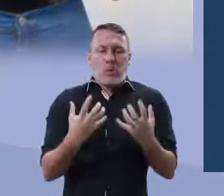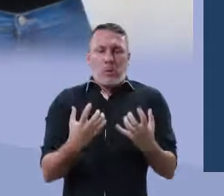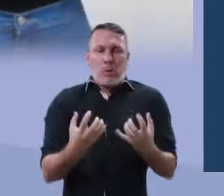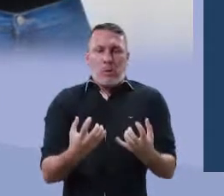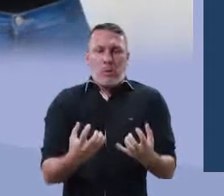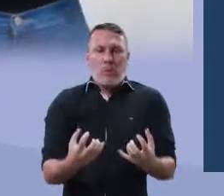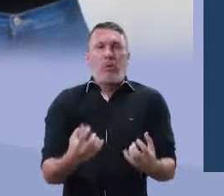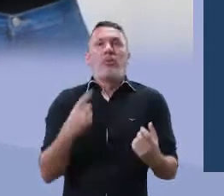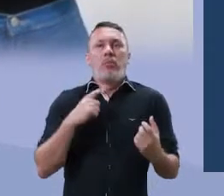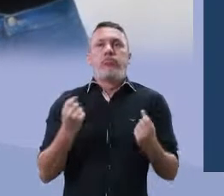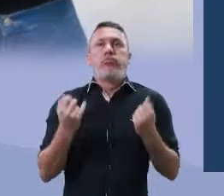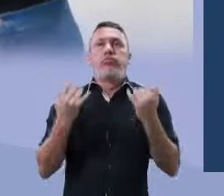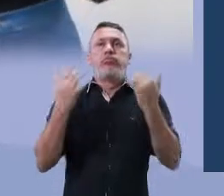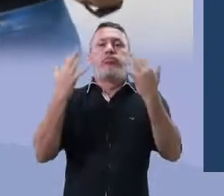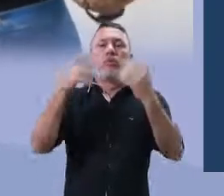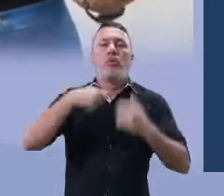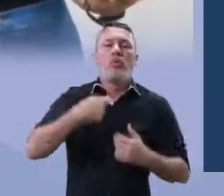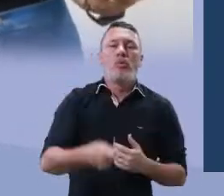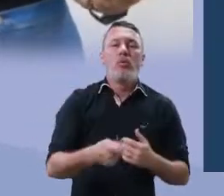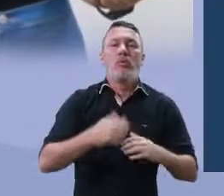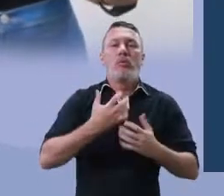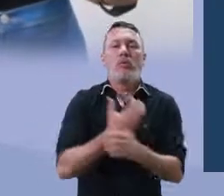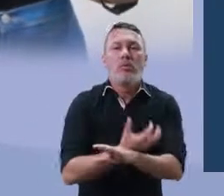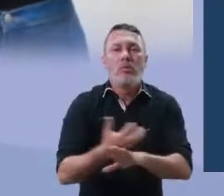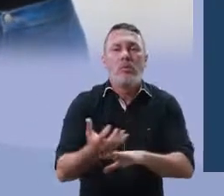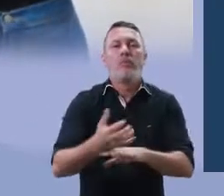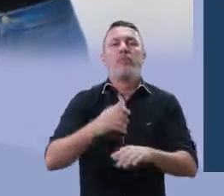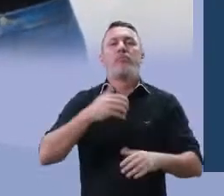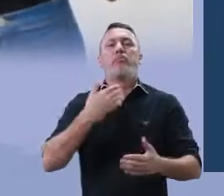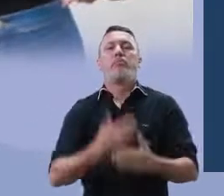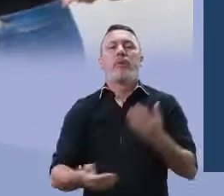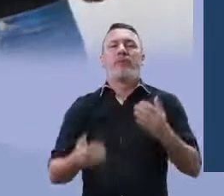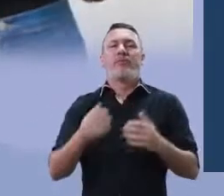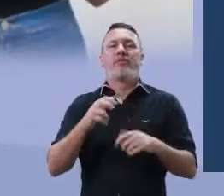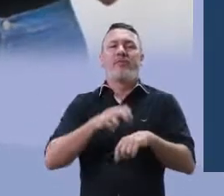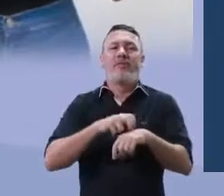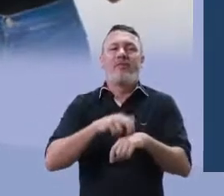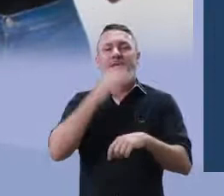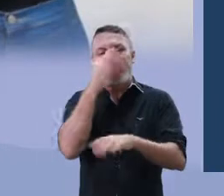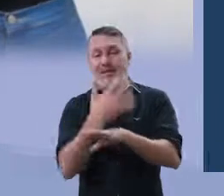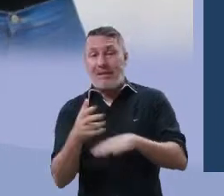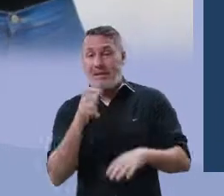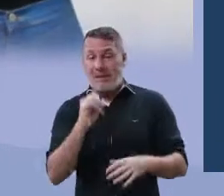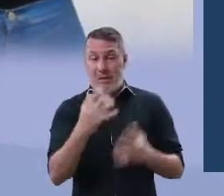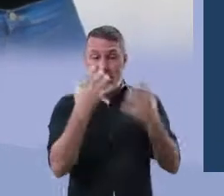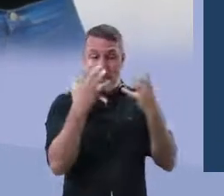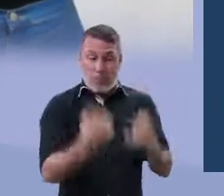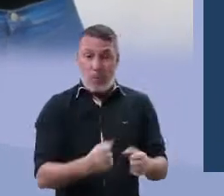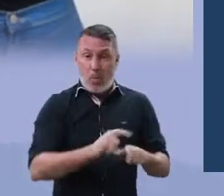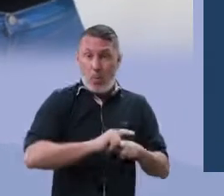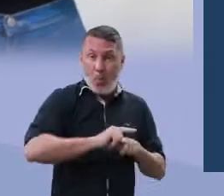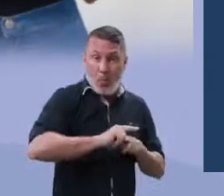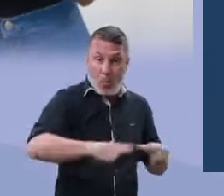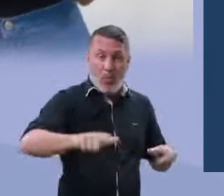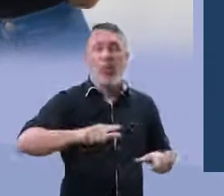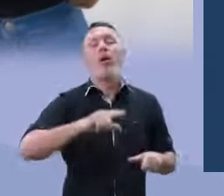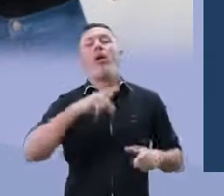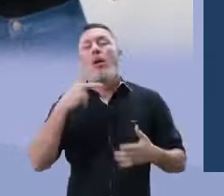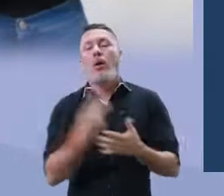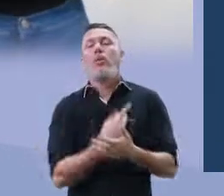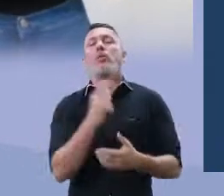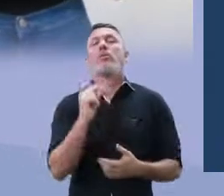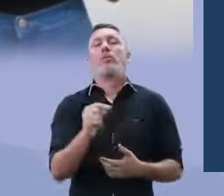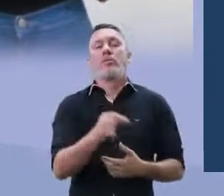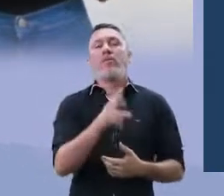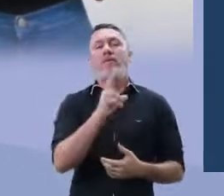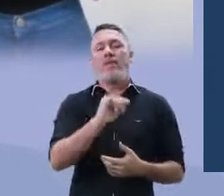E, consequentemente, o solo vai ficar ressecado, passando então por um processo de desertificação. E isso de deixar o solo